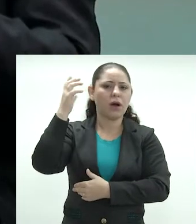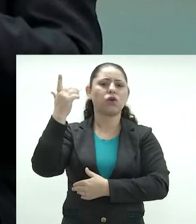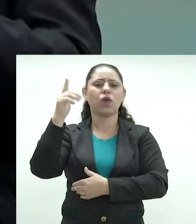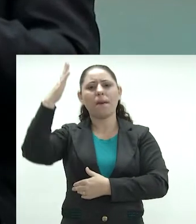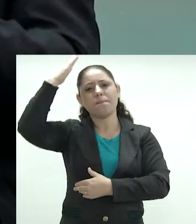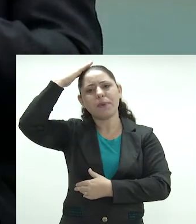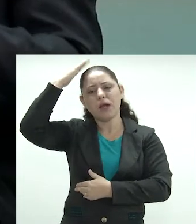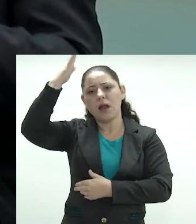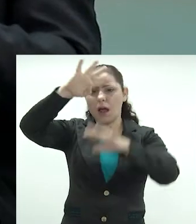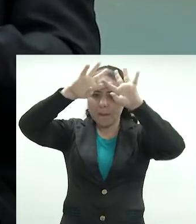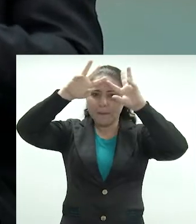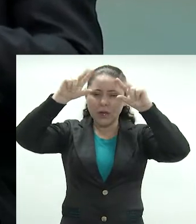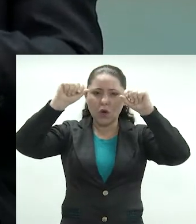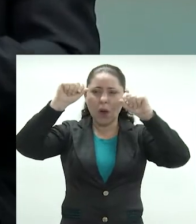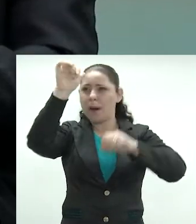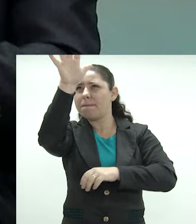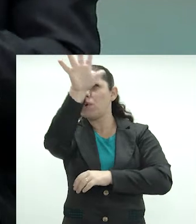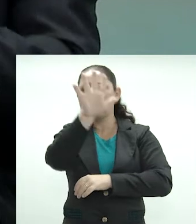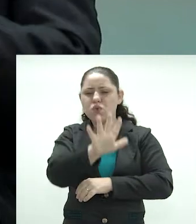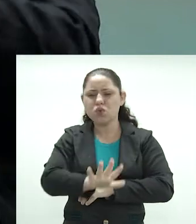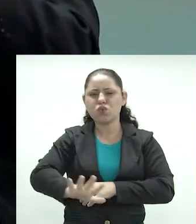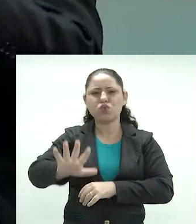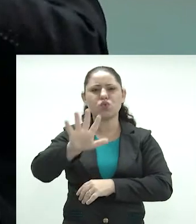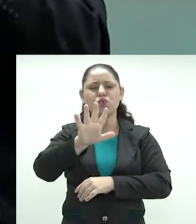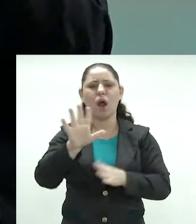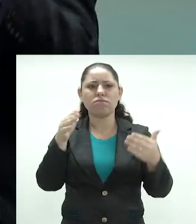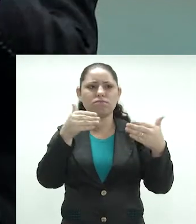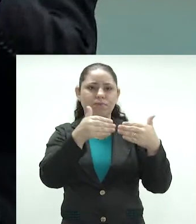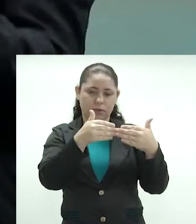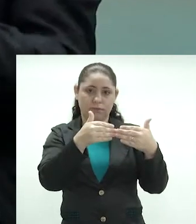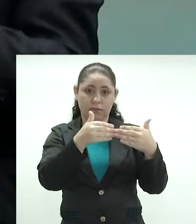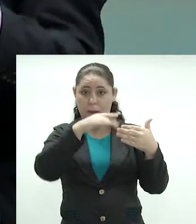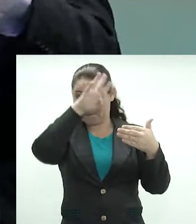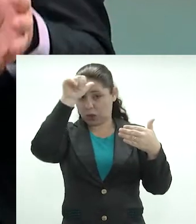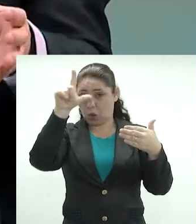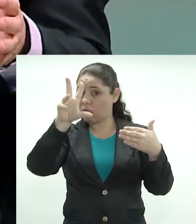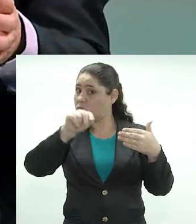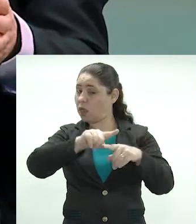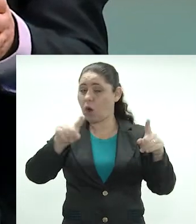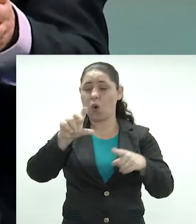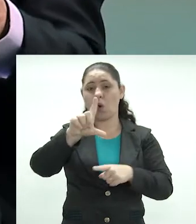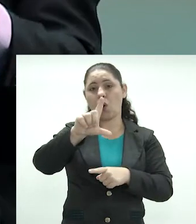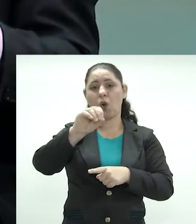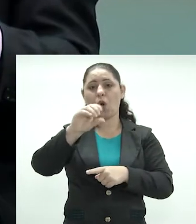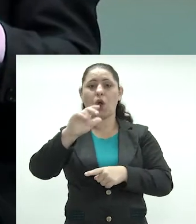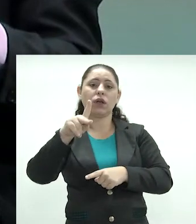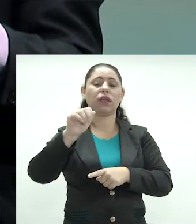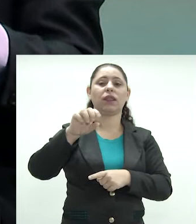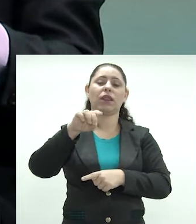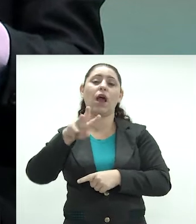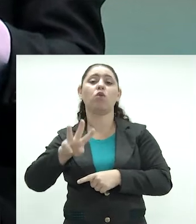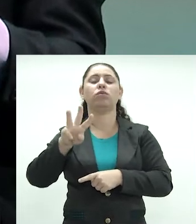Grosso, Cuiabá, Goiânia, Paraná, Amazonas. Não, o Brasil não é só. Todo o Centro-Sul, nesse instante, está em lockdown. Mato Grosso do Sul não está em lockdown.